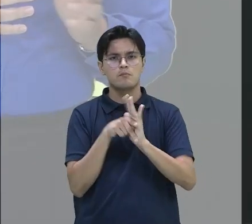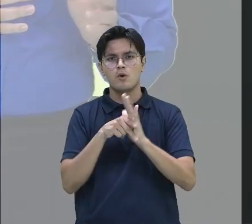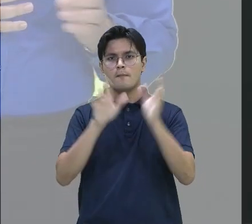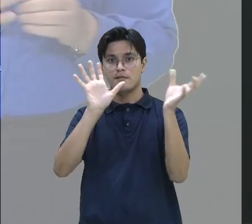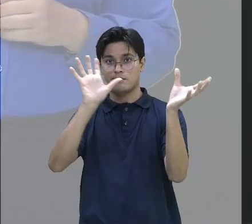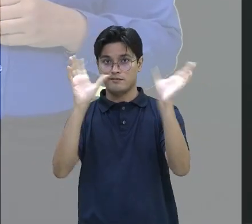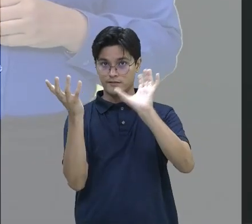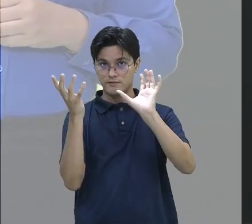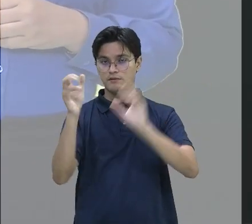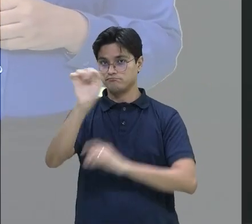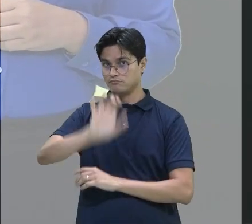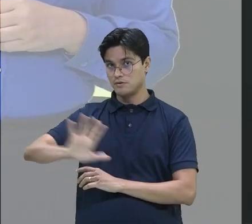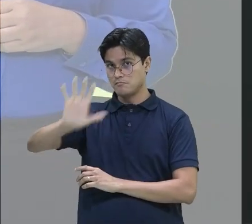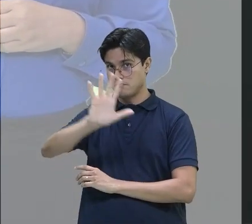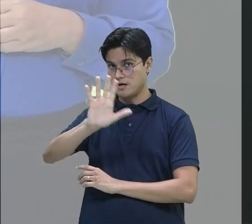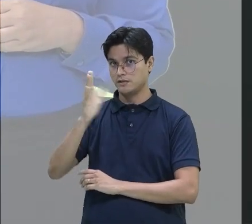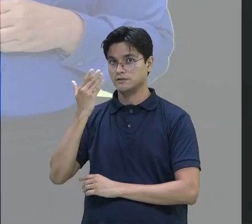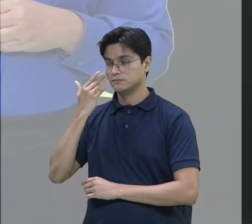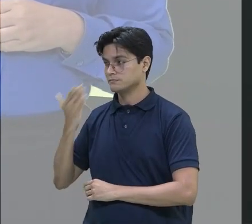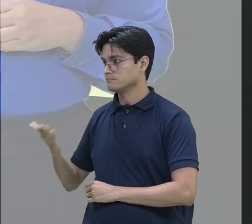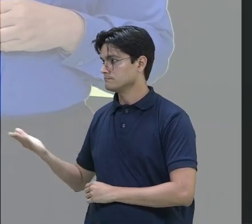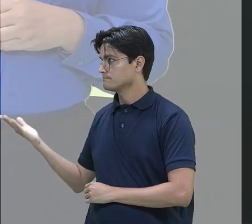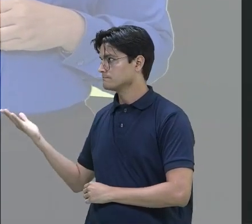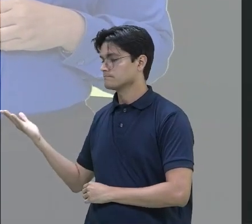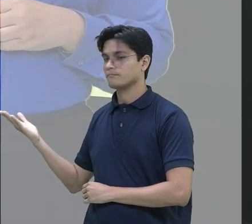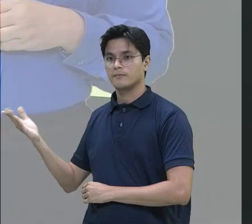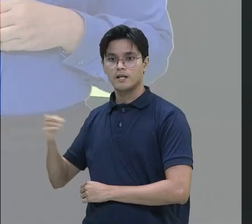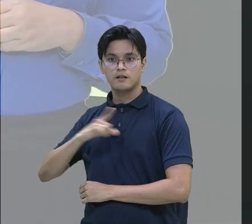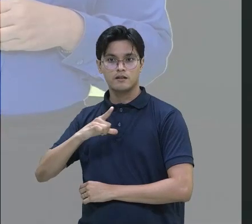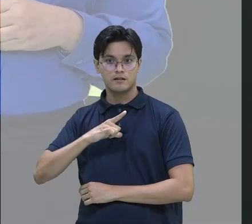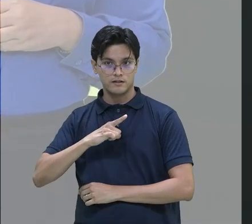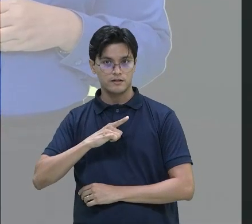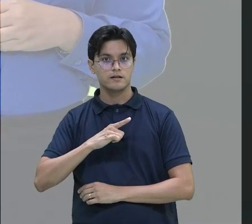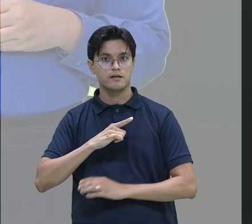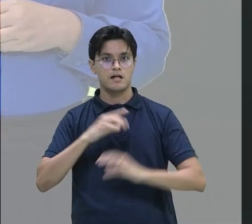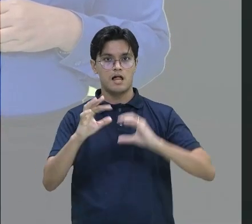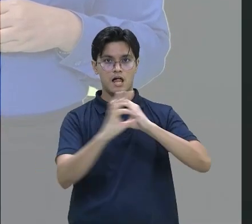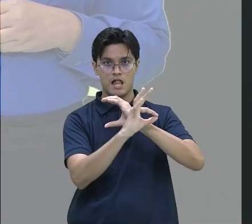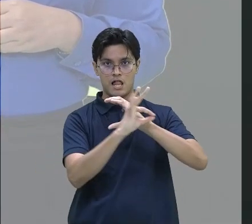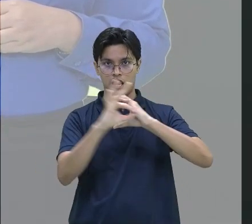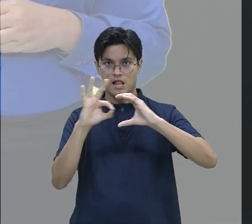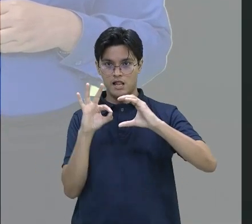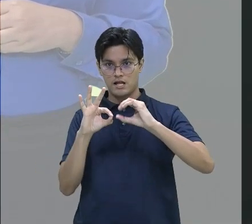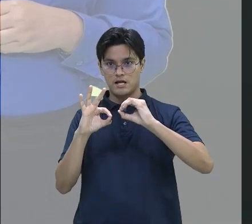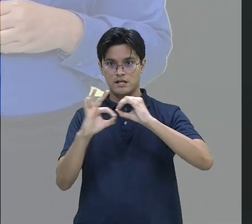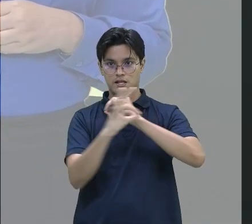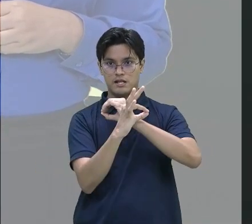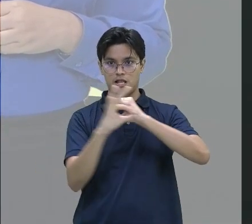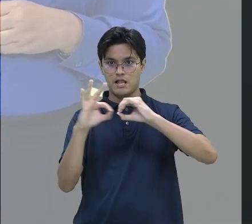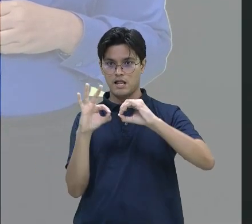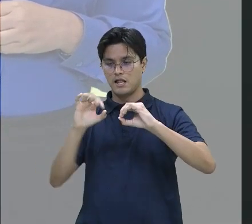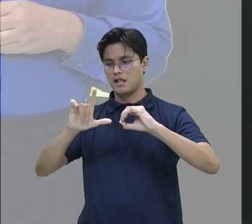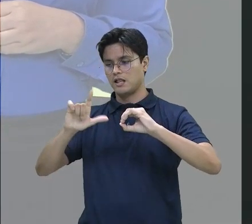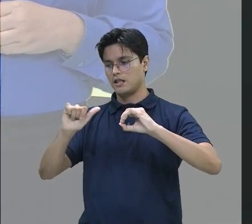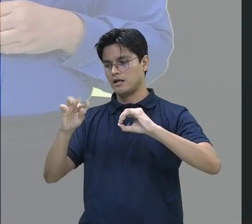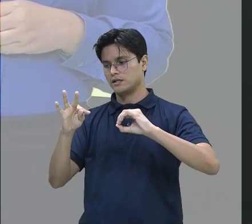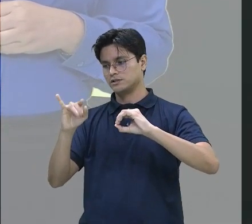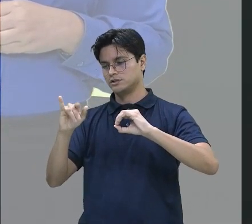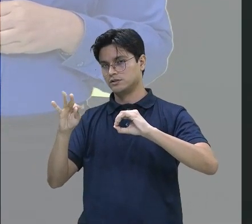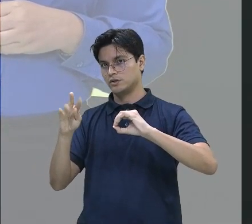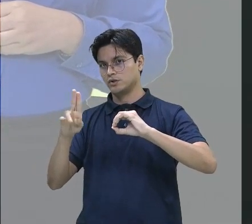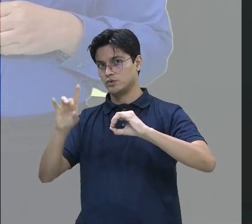imagem que nós temos a latitude. Observem a imagem que essa latitude vai